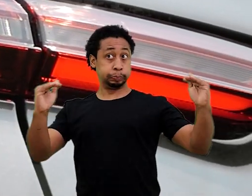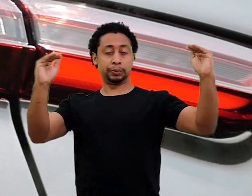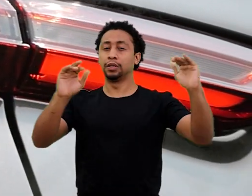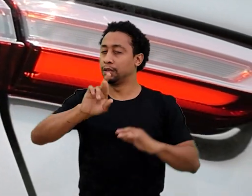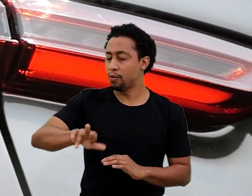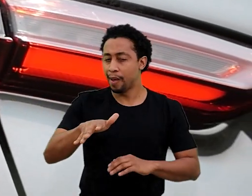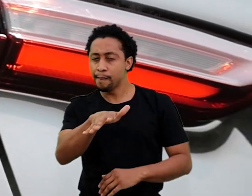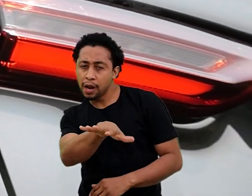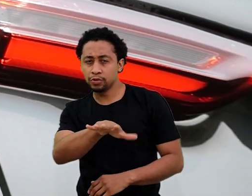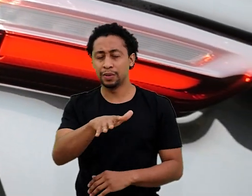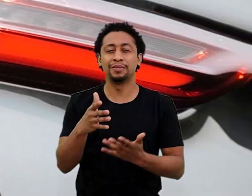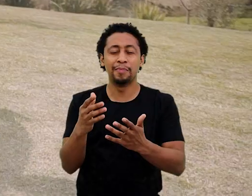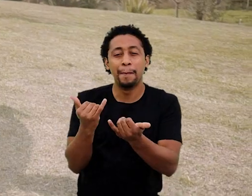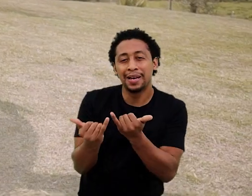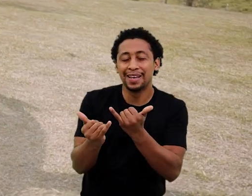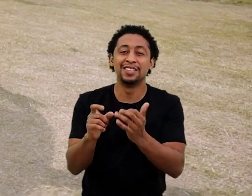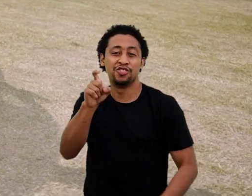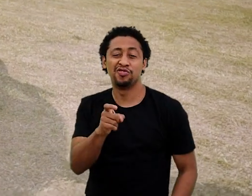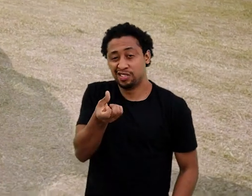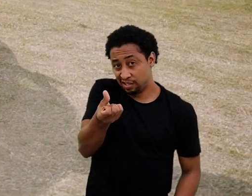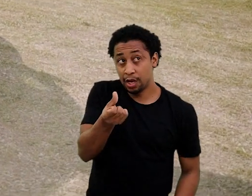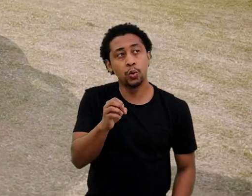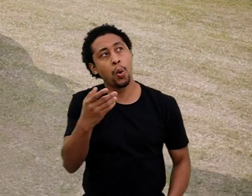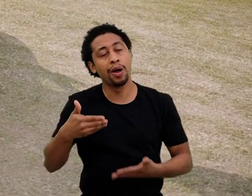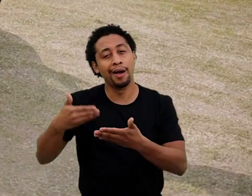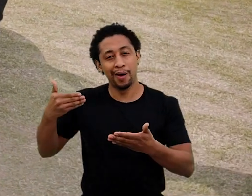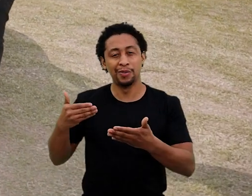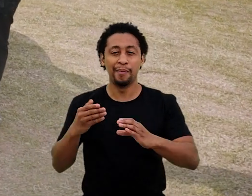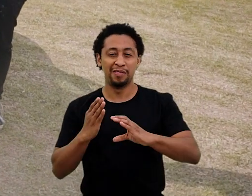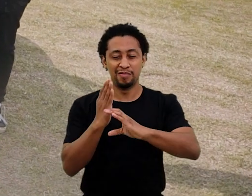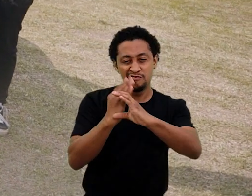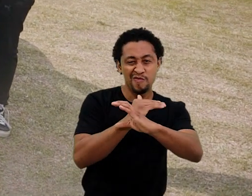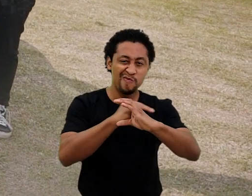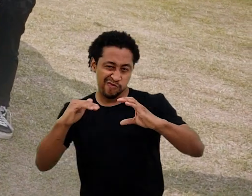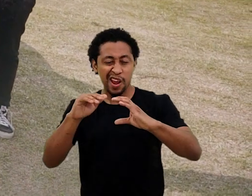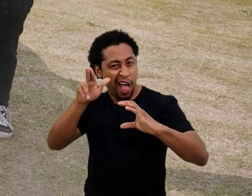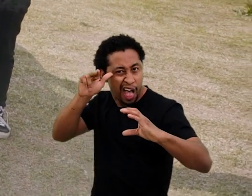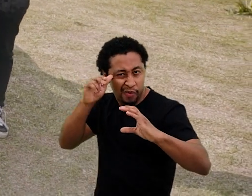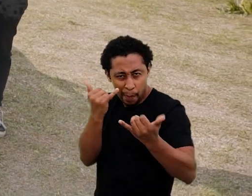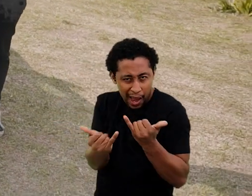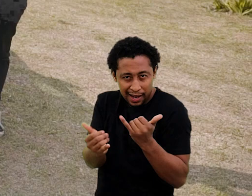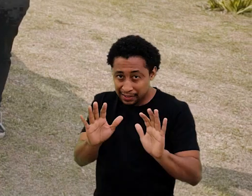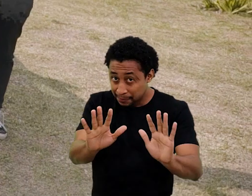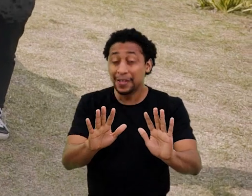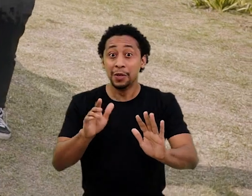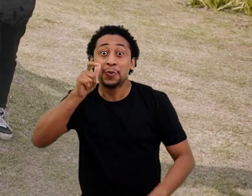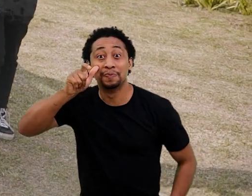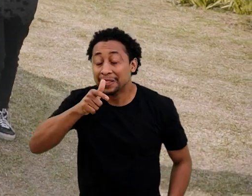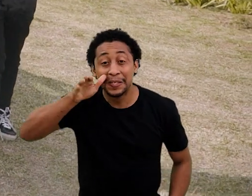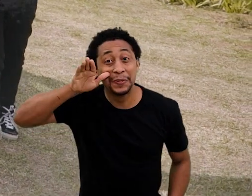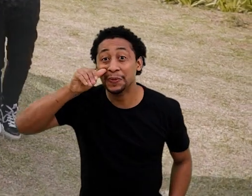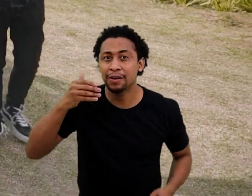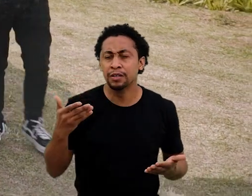solução era mais comum, como o X6 ou essas últimas versões que a gente viu no Porsche Cayenne. não deixa de ser interessante sem dúvida nenhuma. Eu estou muito curioso para